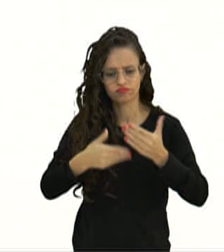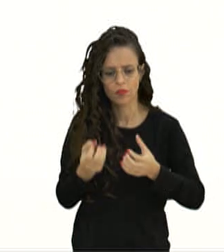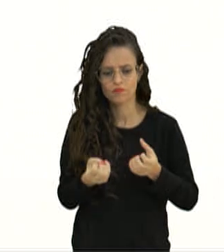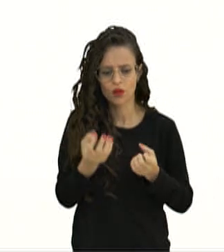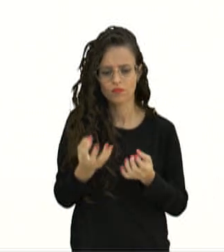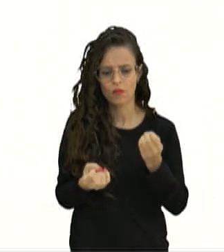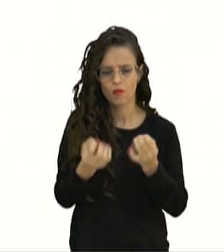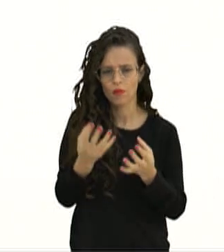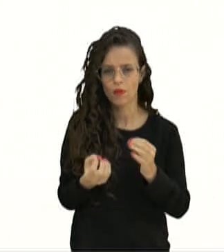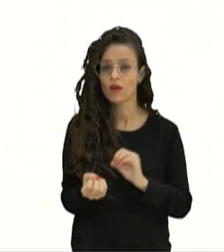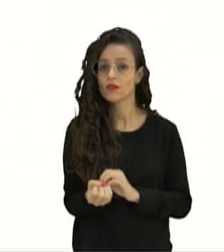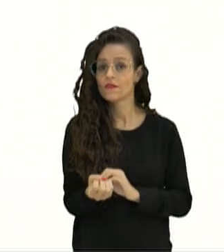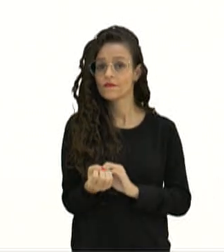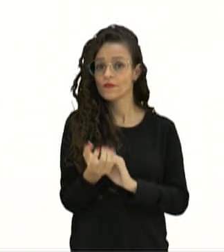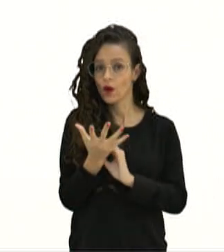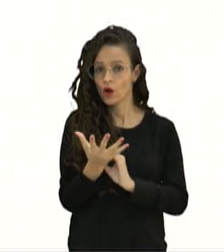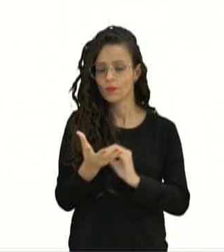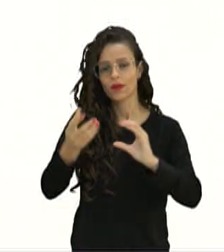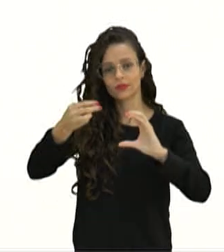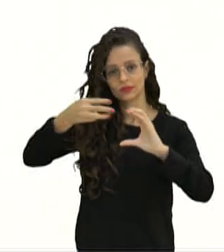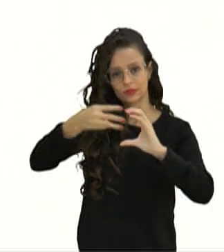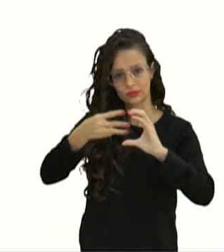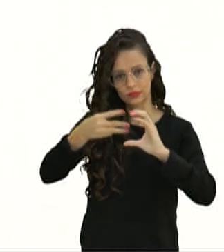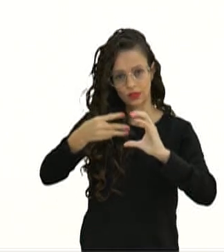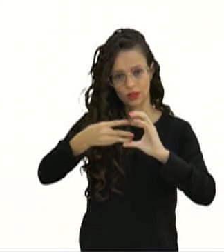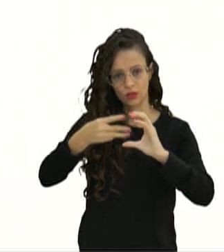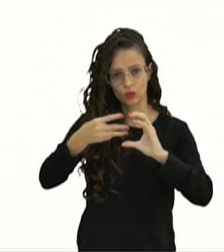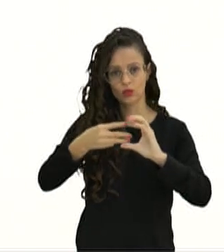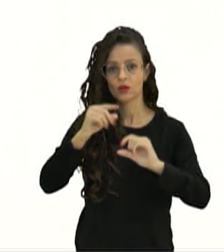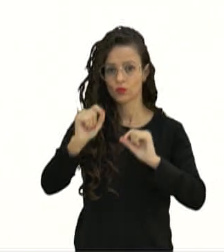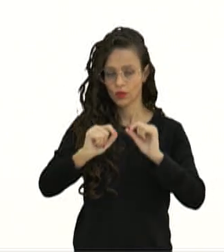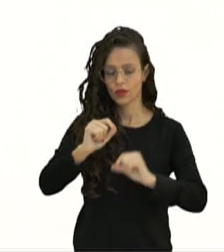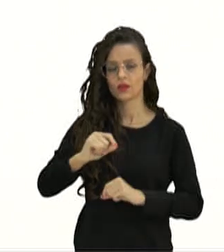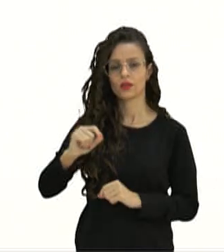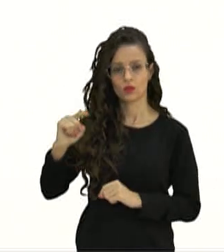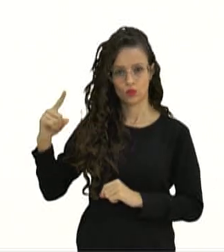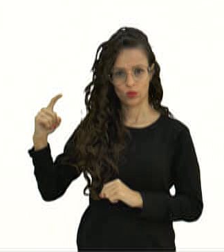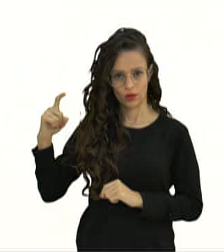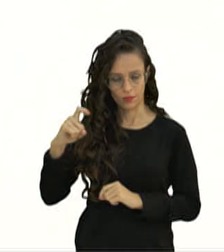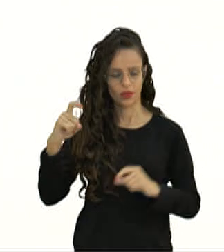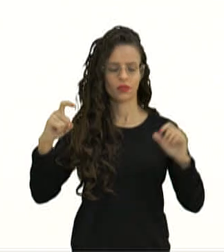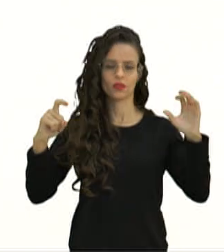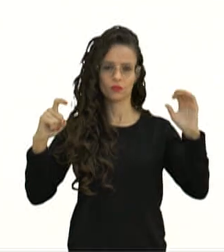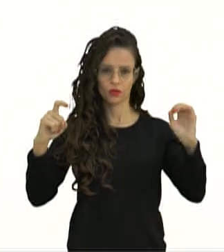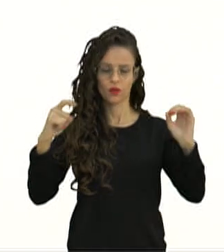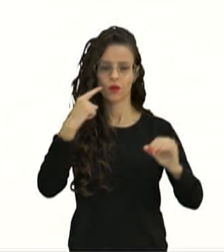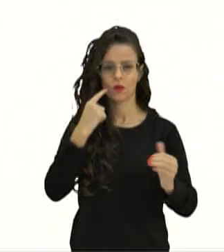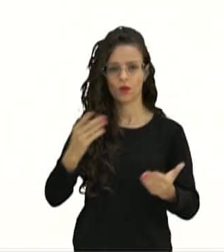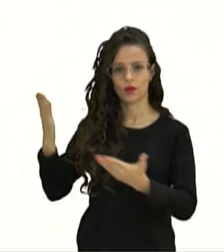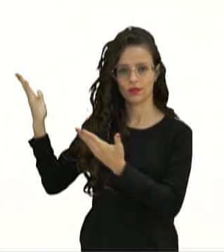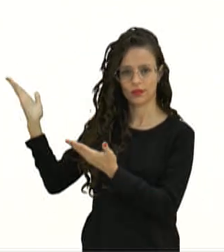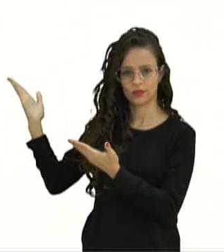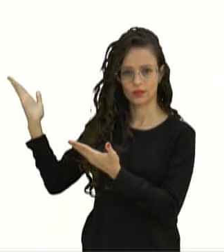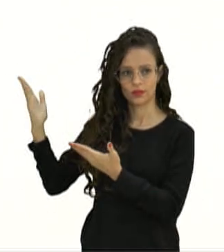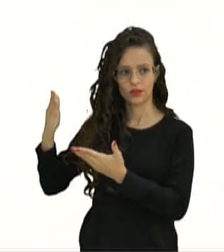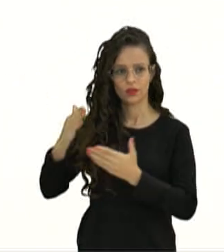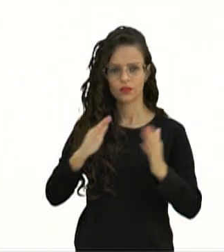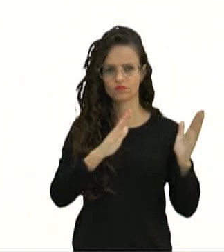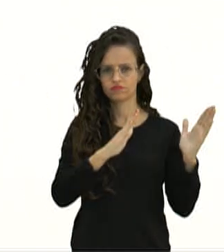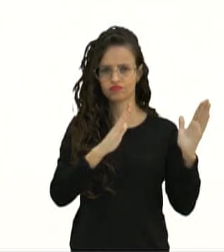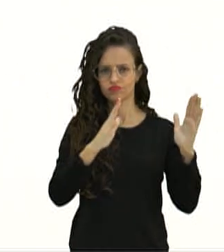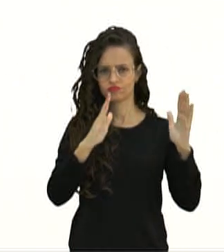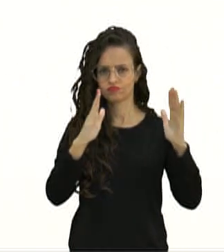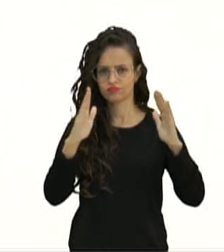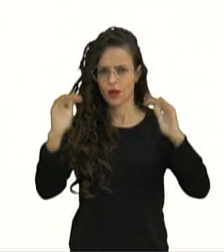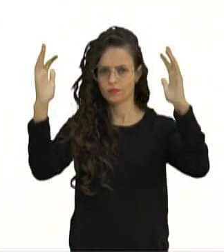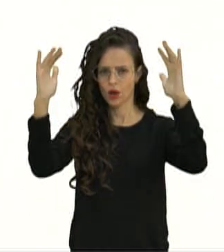elas se formem, até que elas vão se formar, até que vão se formar em gametas. Olha todo o processo que ocorre até que nós tenhamos